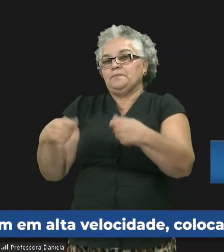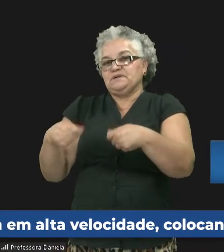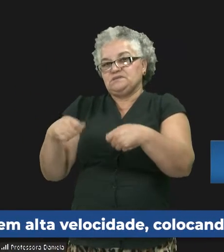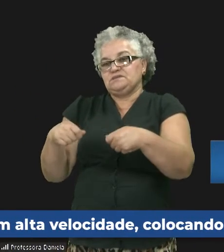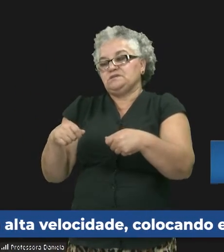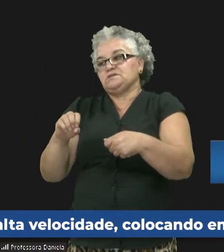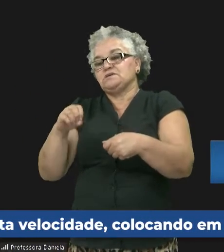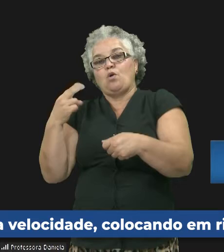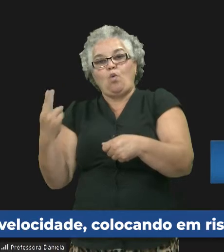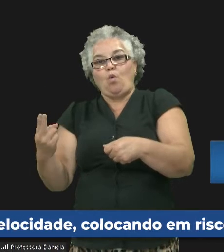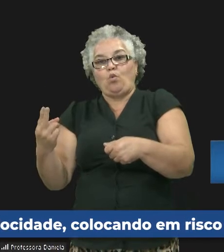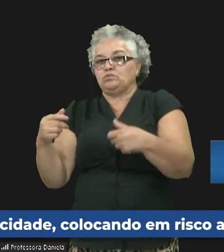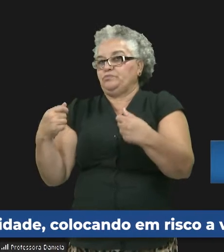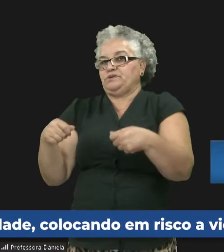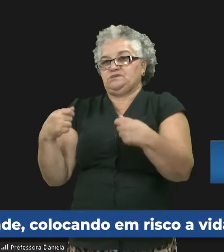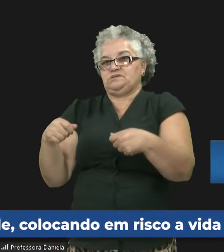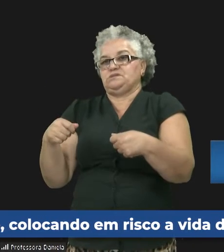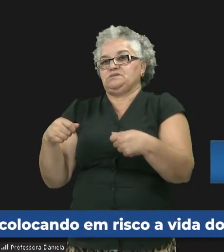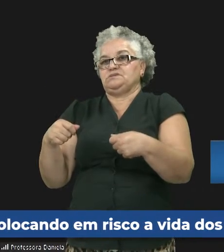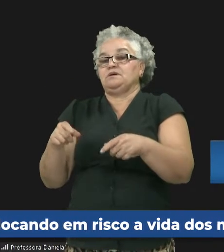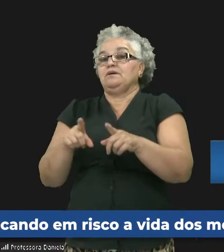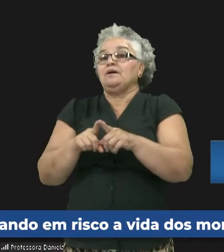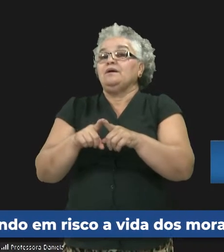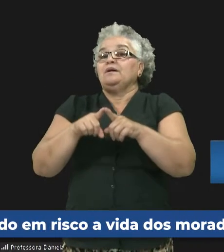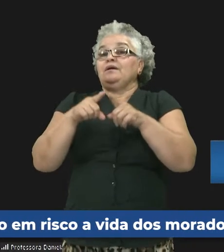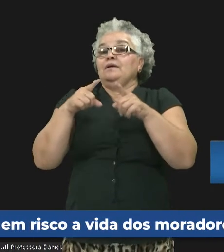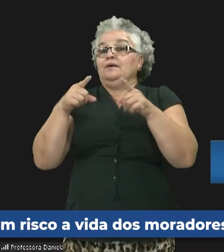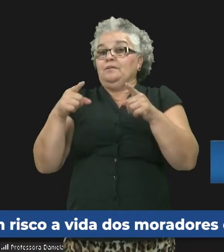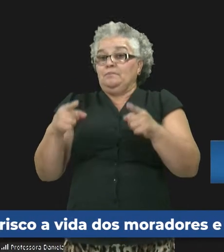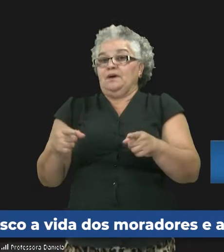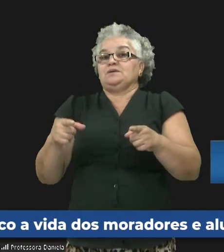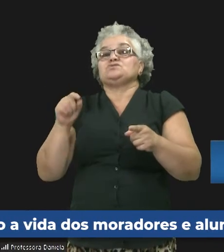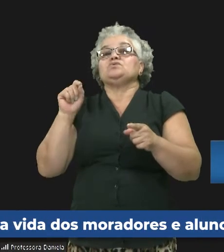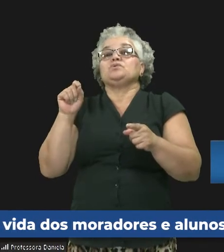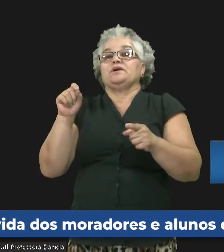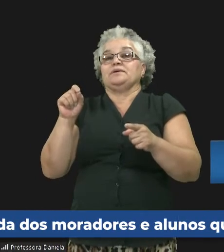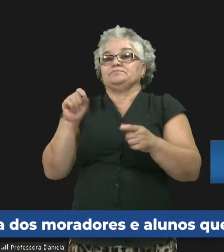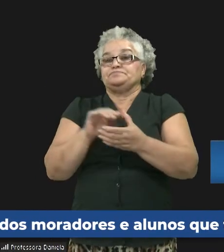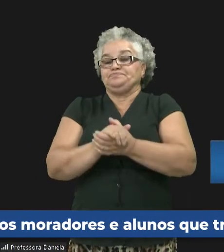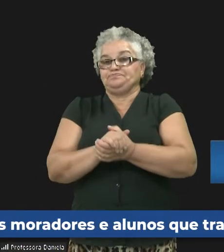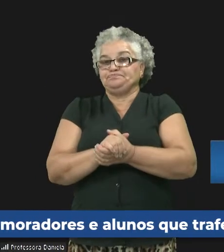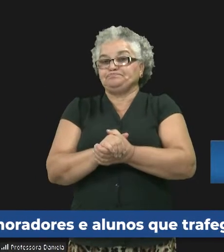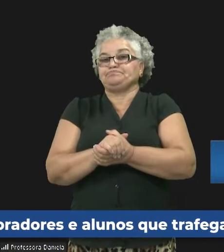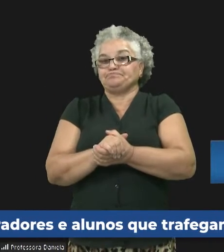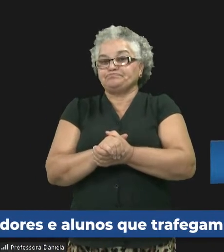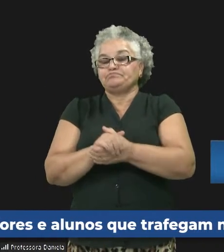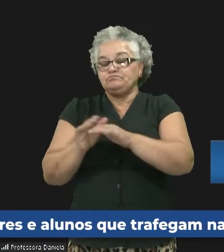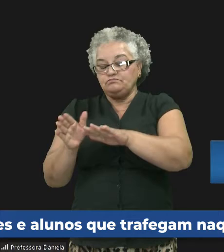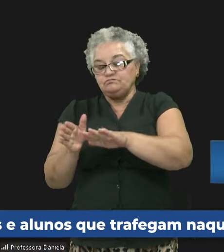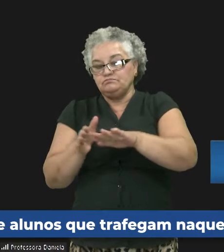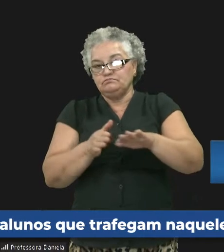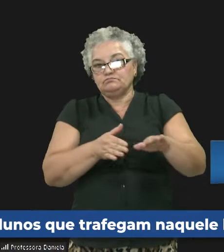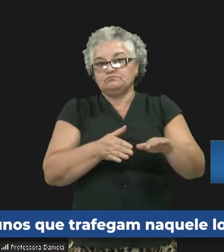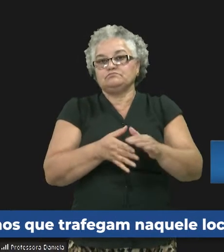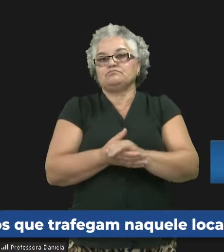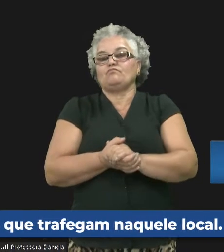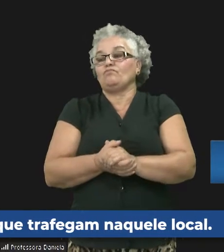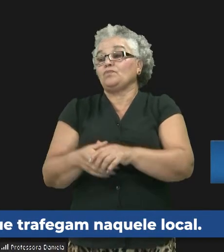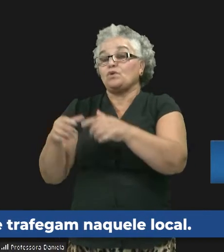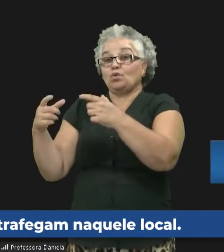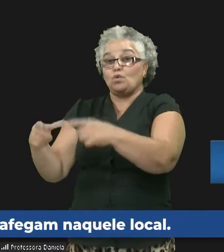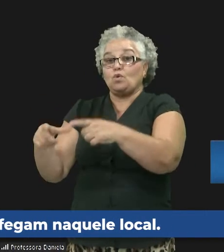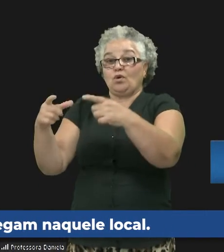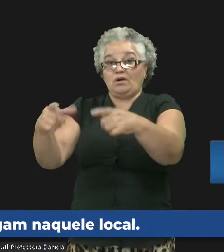se cabe uma lombada, mas, tirando essa questão ali técnica do local, eu quero